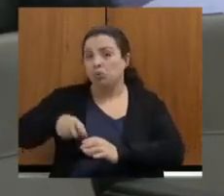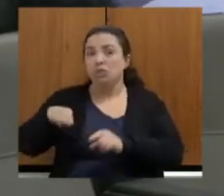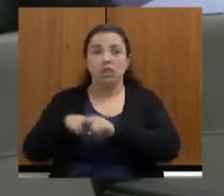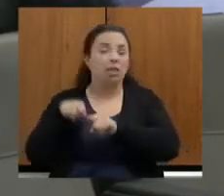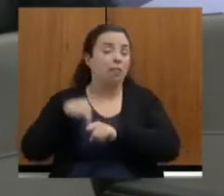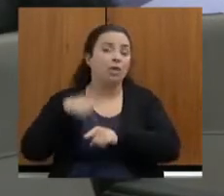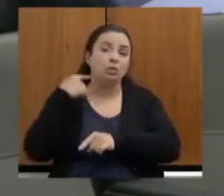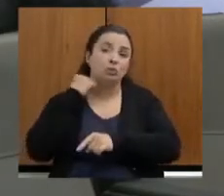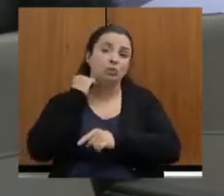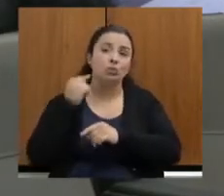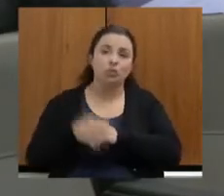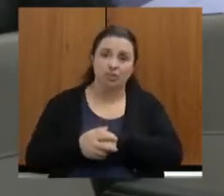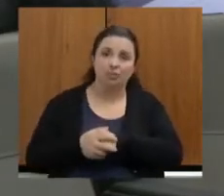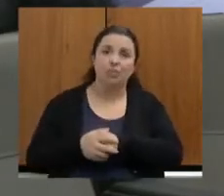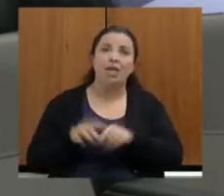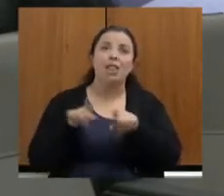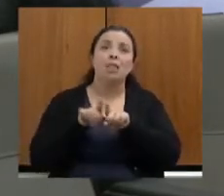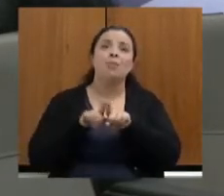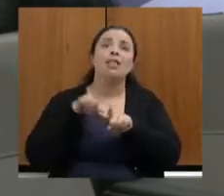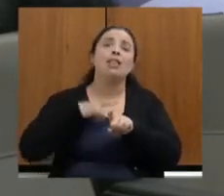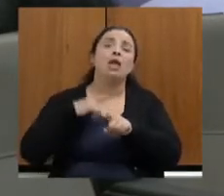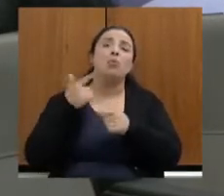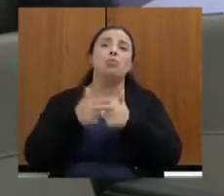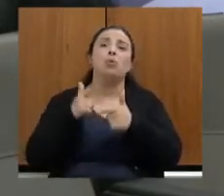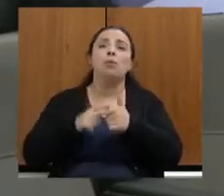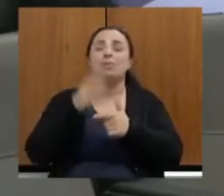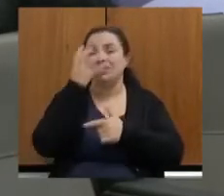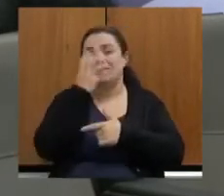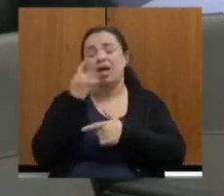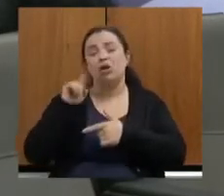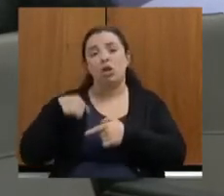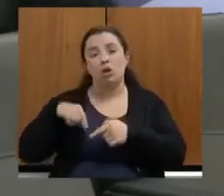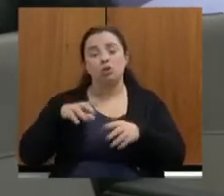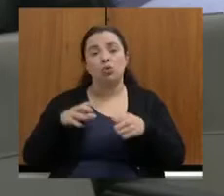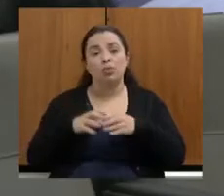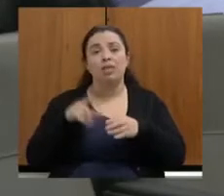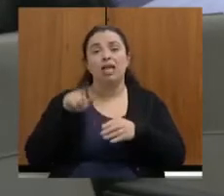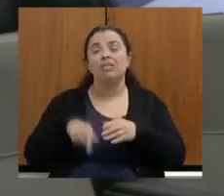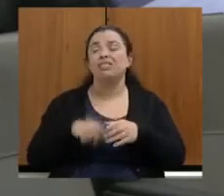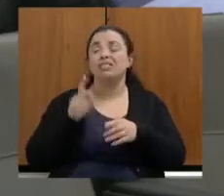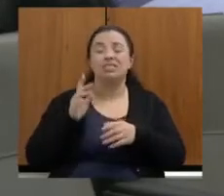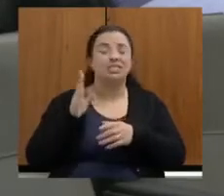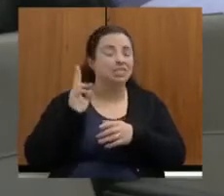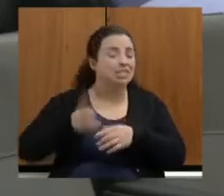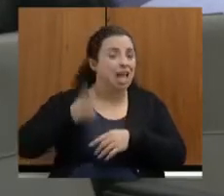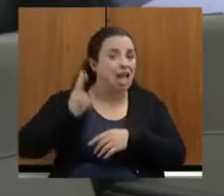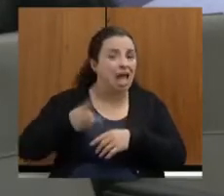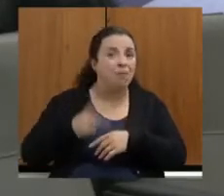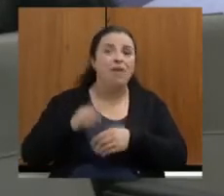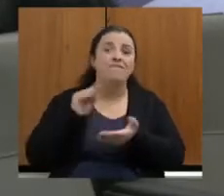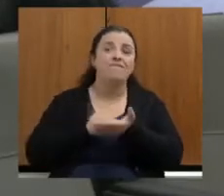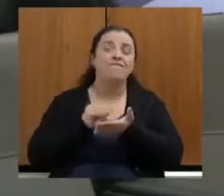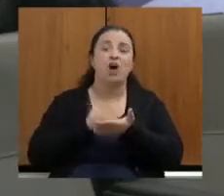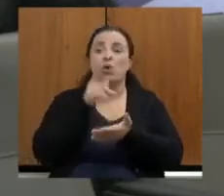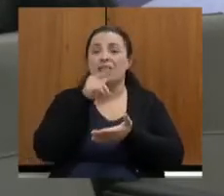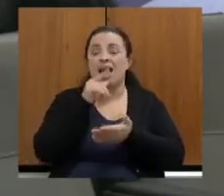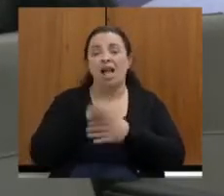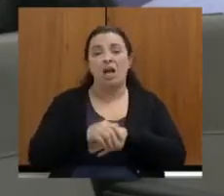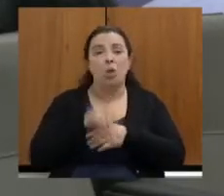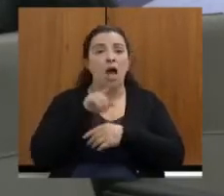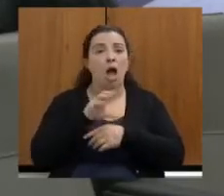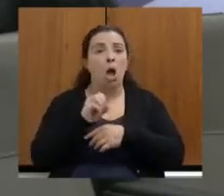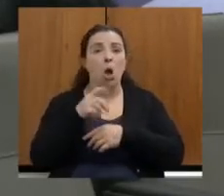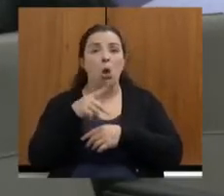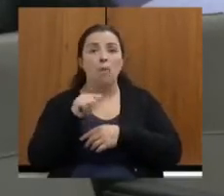com a COPASA na nossa comunidade é direto falta a água direto tem um problema e a COPASA não da